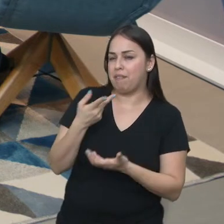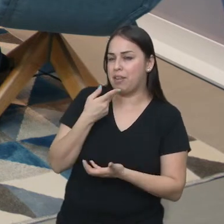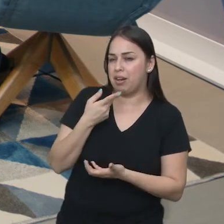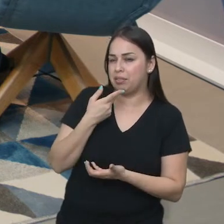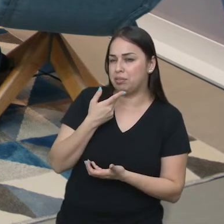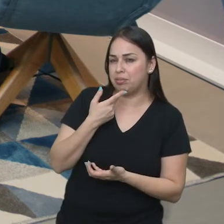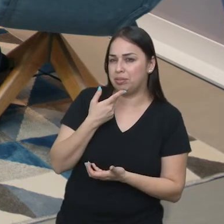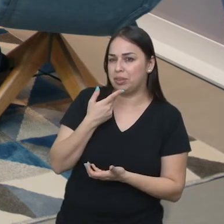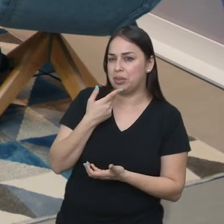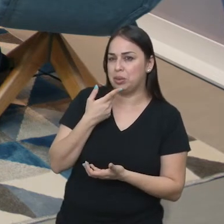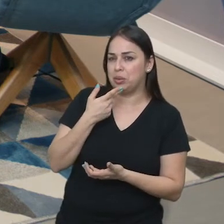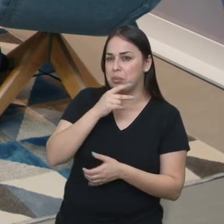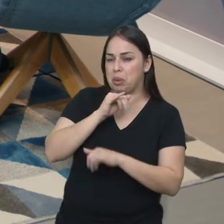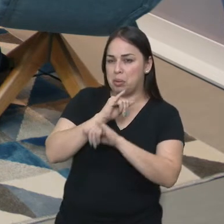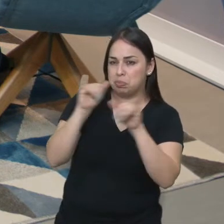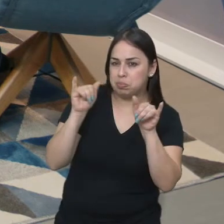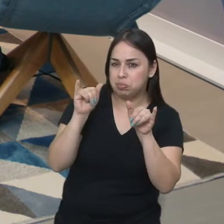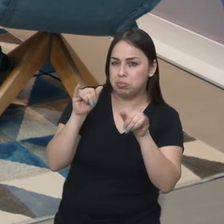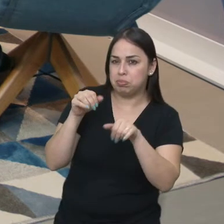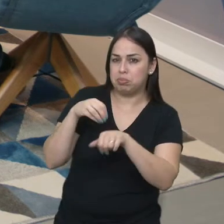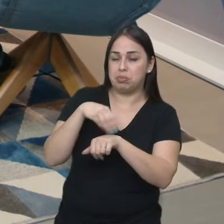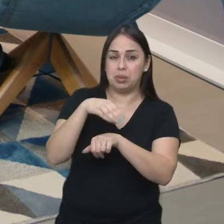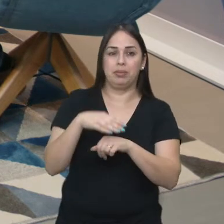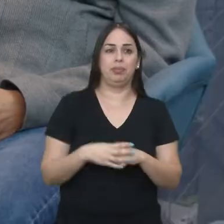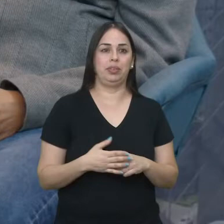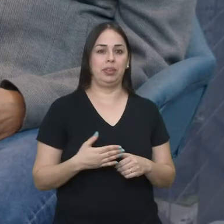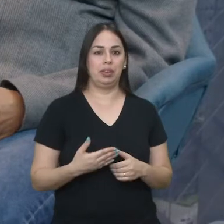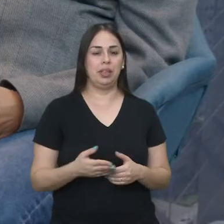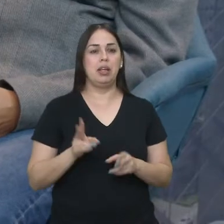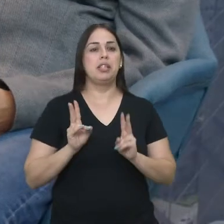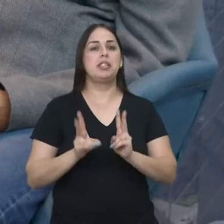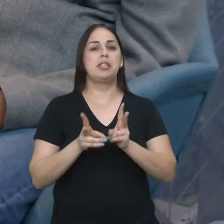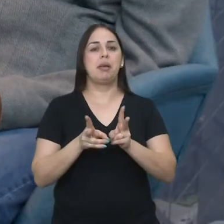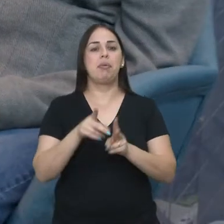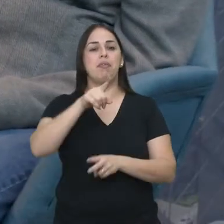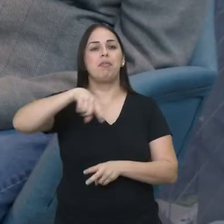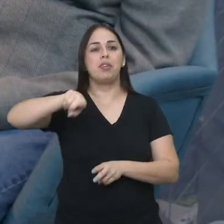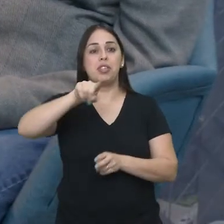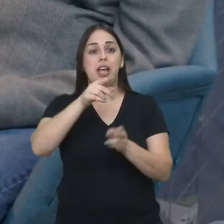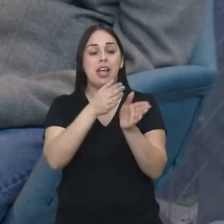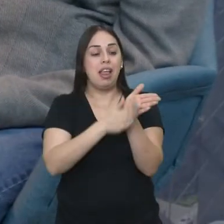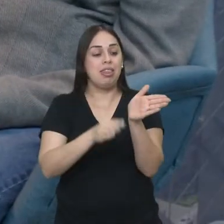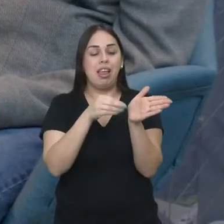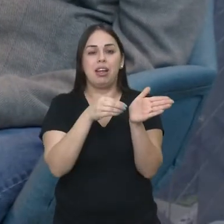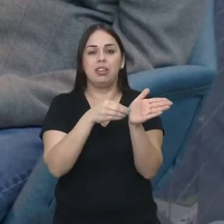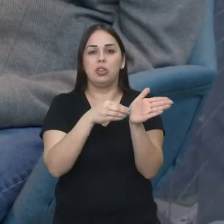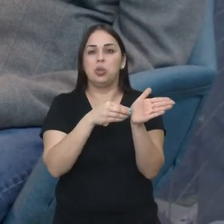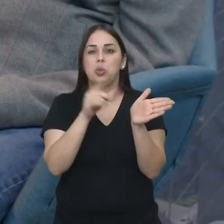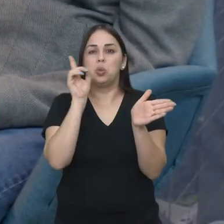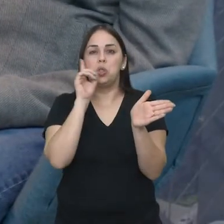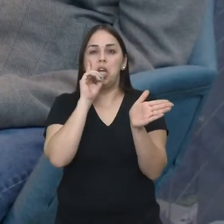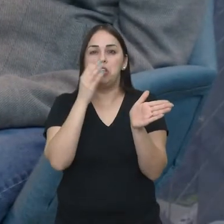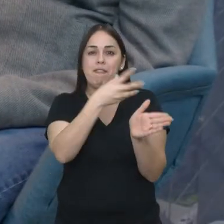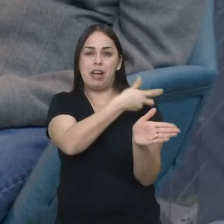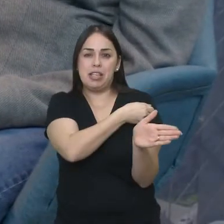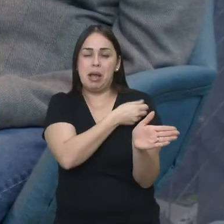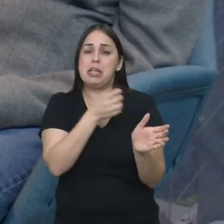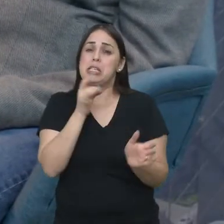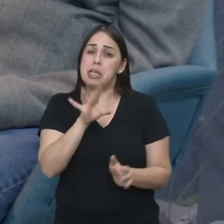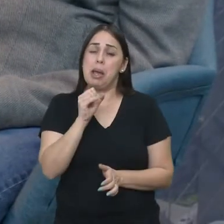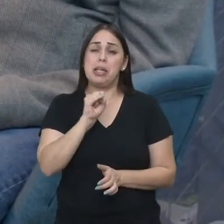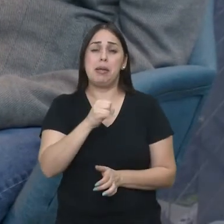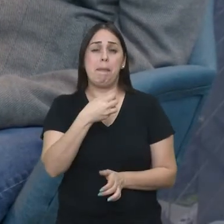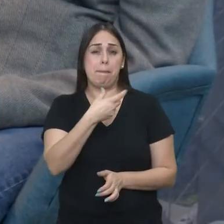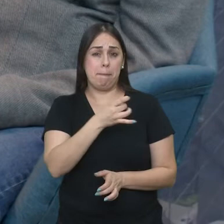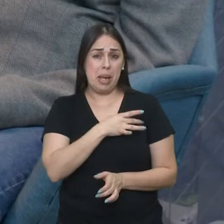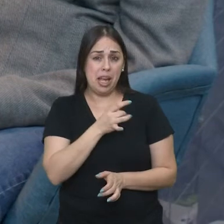rapidamente algum recado para o pessoal de casa? Então, o meu recado é sempre você manter a sua carteira de vacinação em dia. Tem medo, procure um